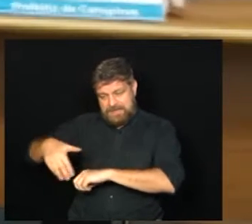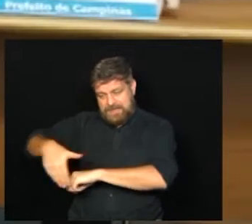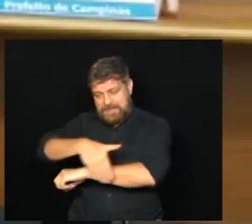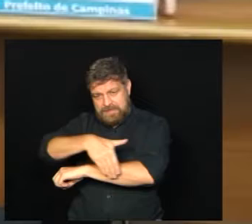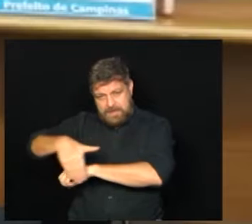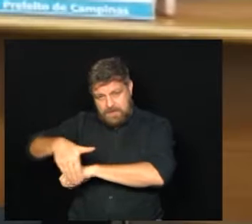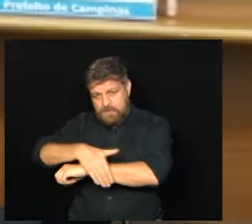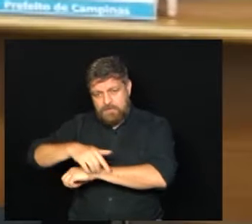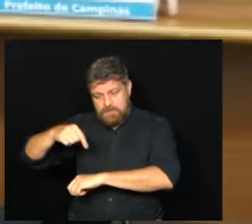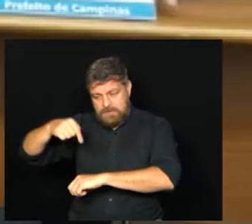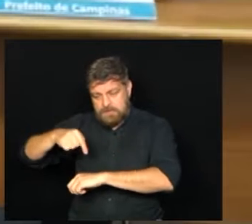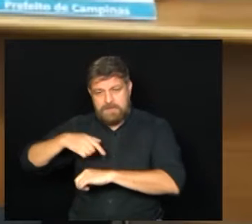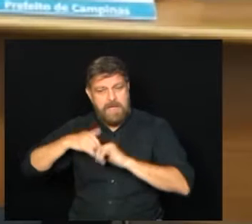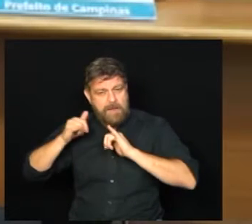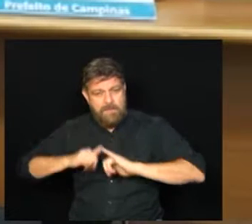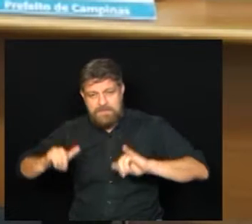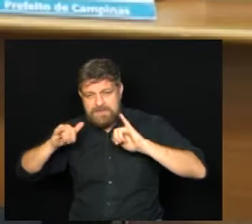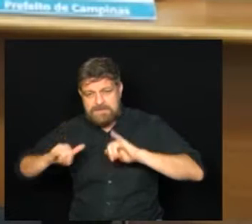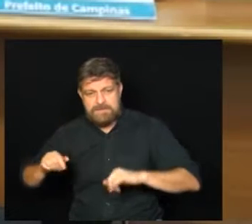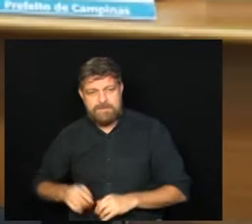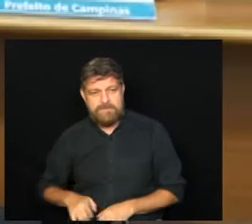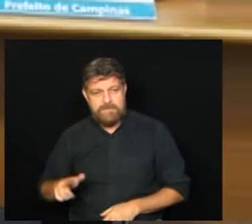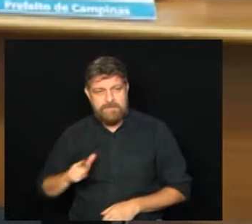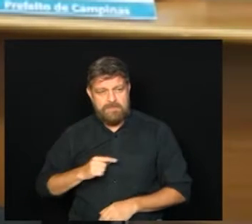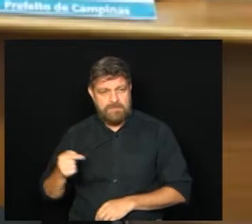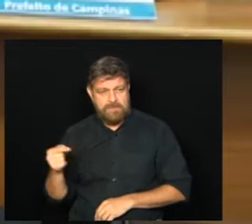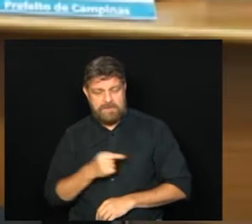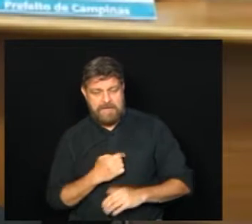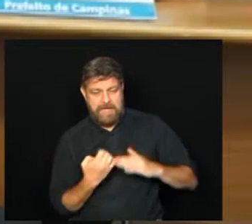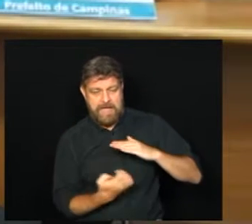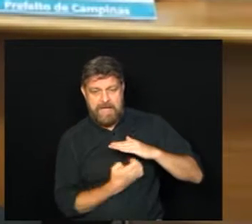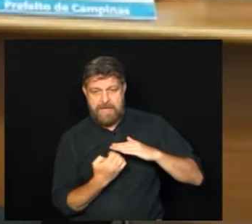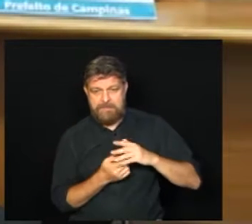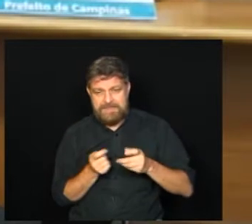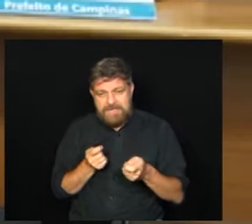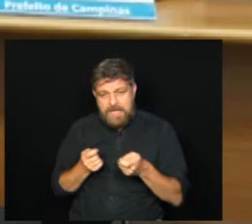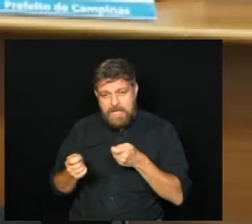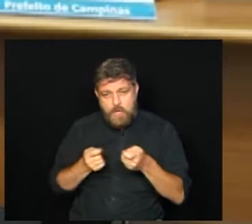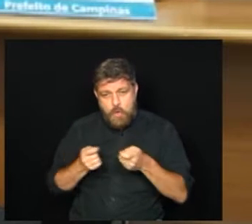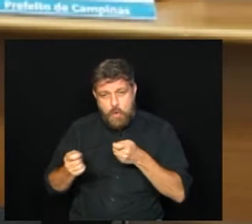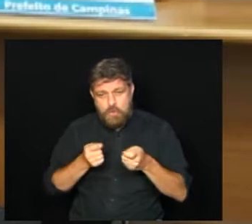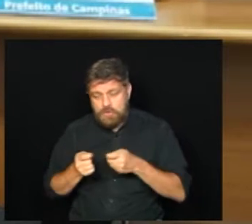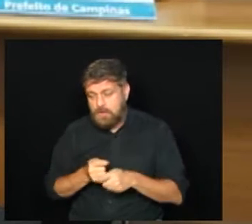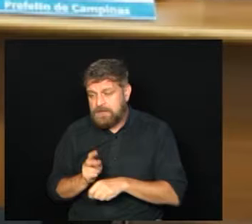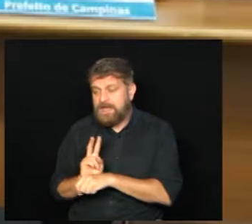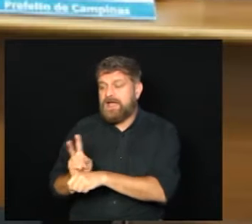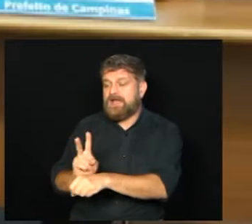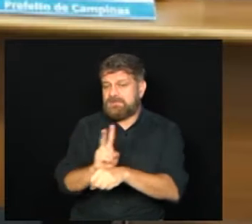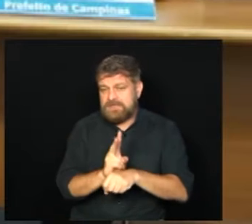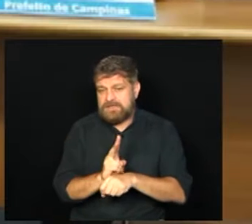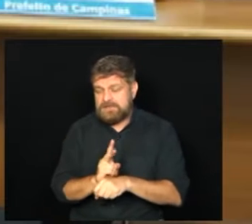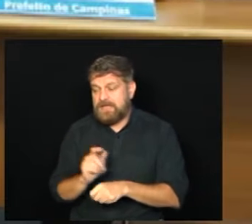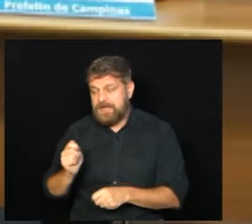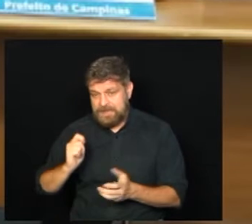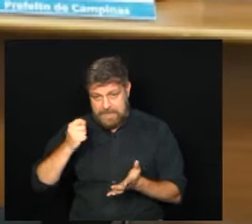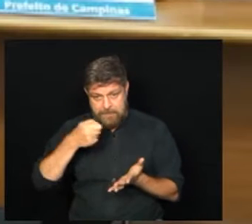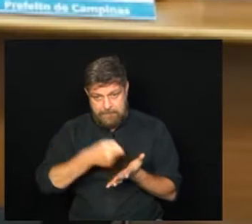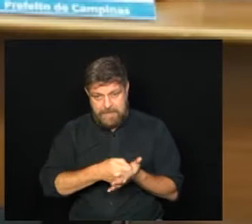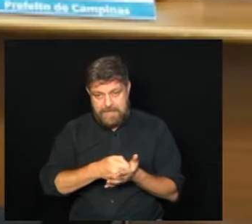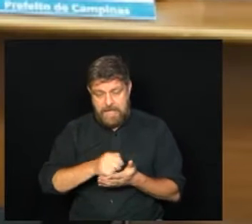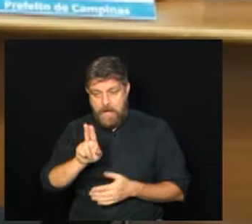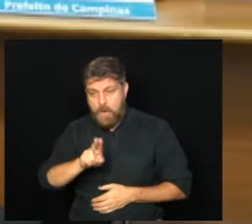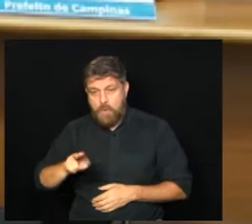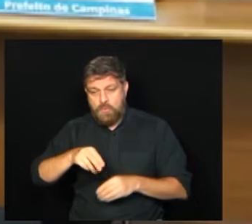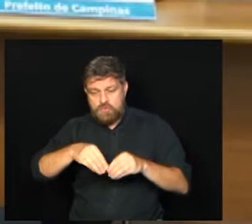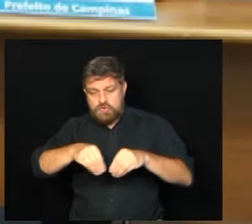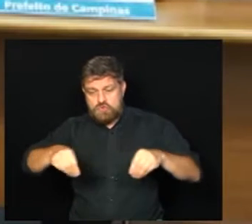os serviços de publicidade, enfim. A CETEC é uma autarquia que regula o uso, a democratização, a fiscalização e a cobrança do solo público. Então